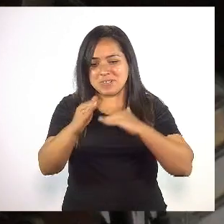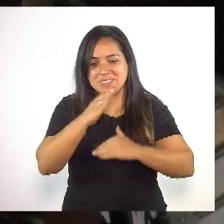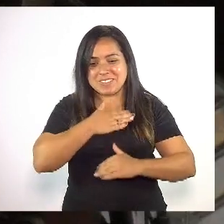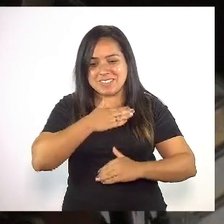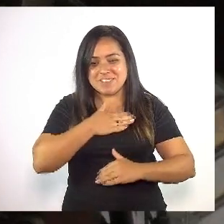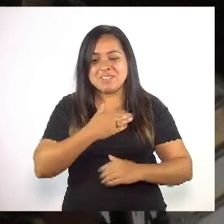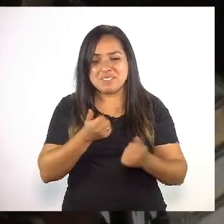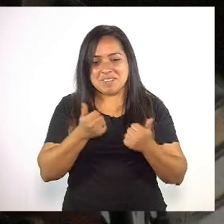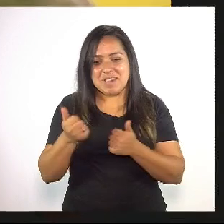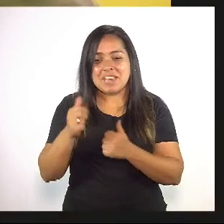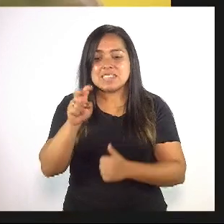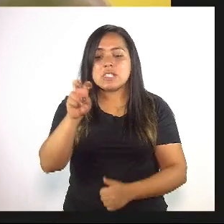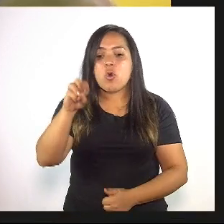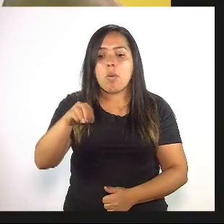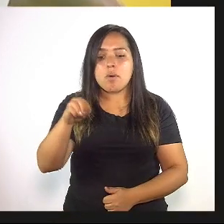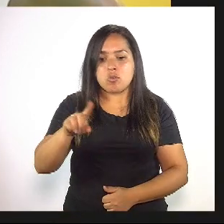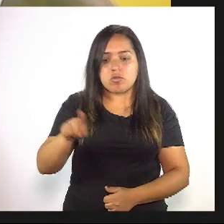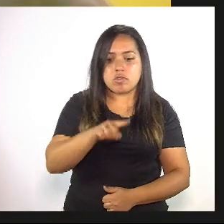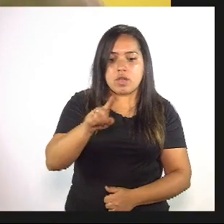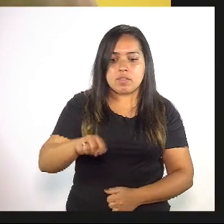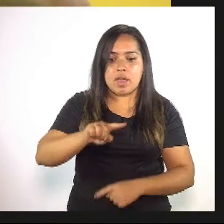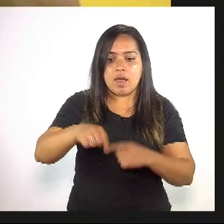volta.